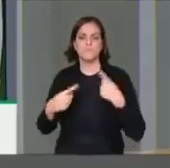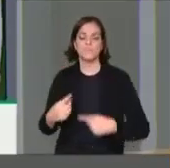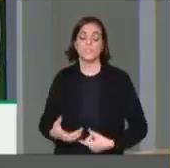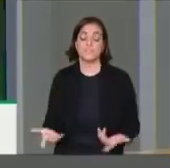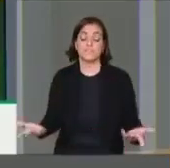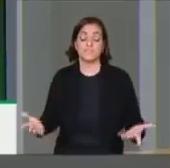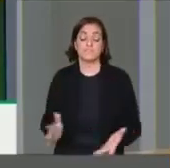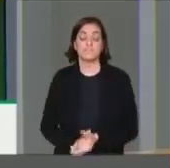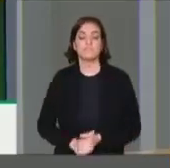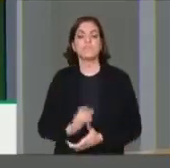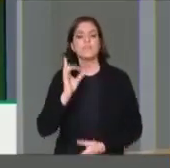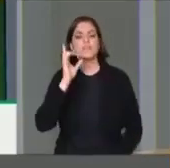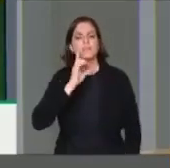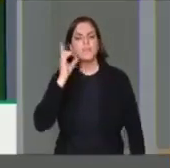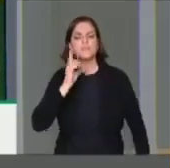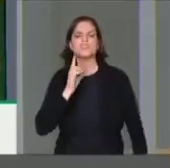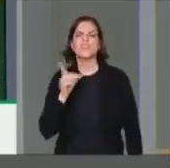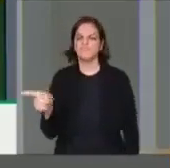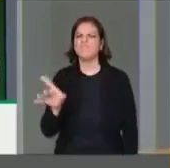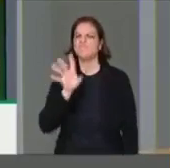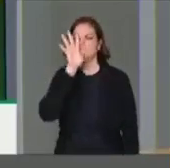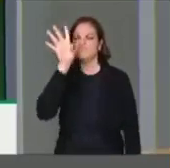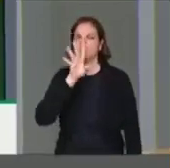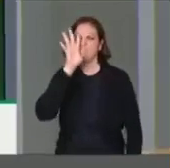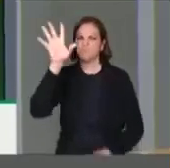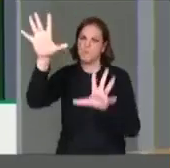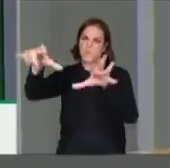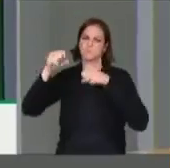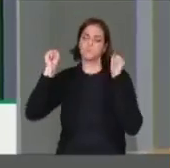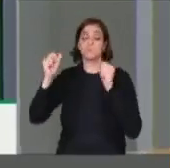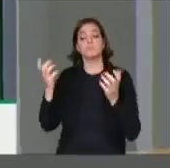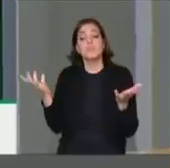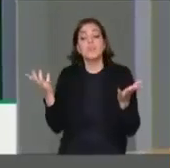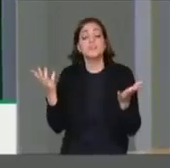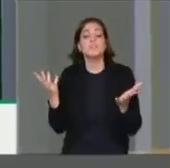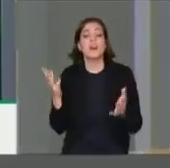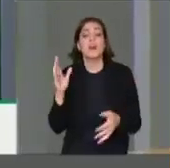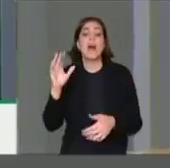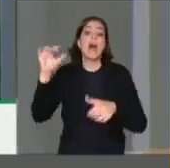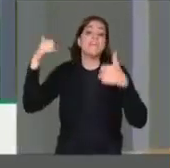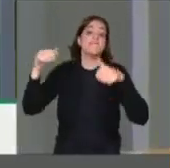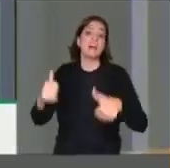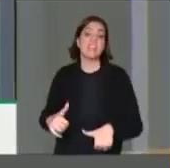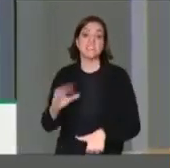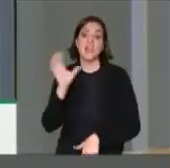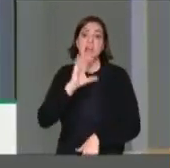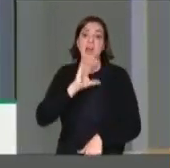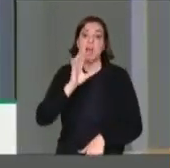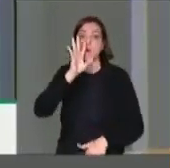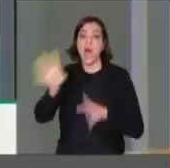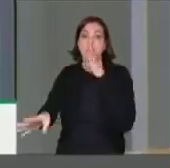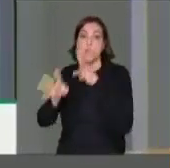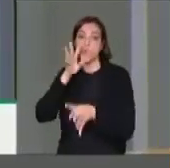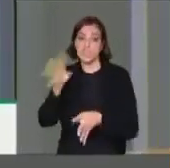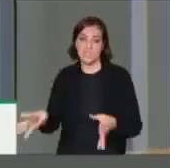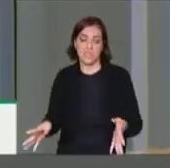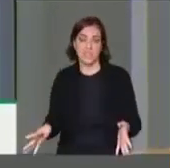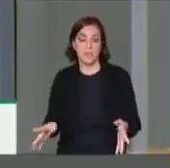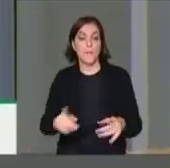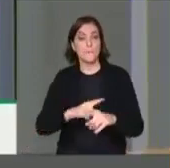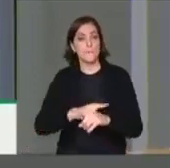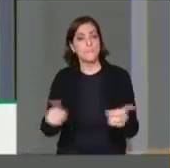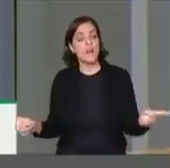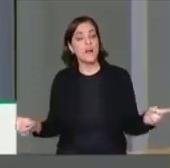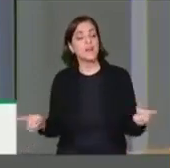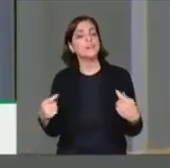Coronel Tadeu pode ter reagido com excesso, isso segundo a avaliação apressada dos que querem polemizar.